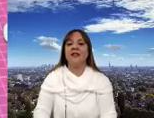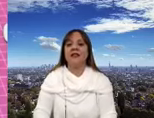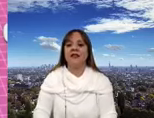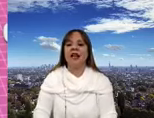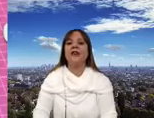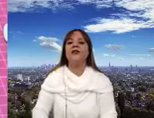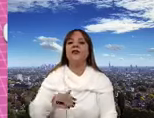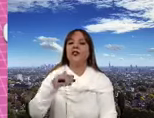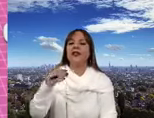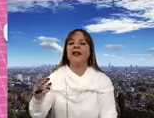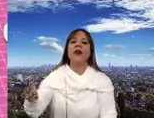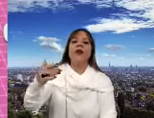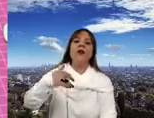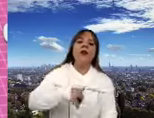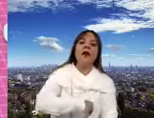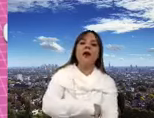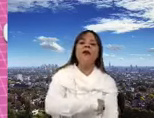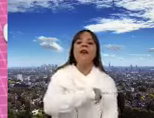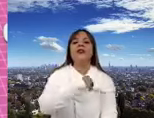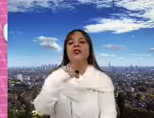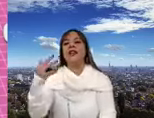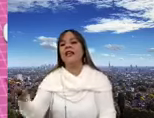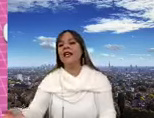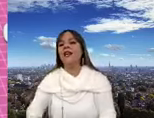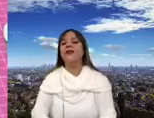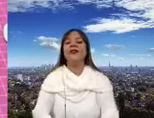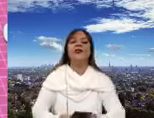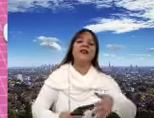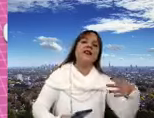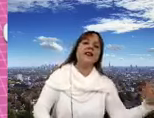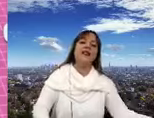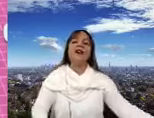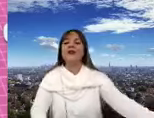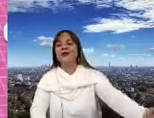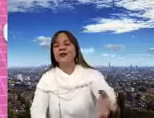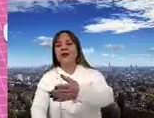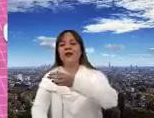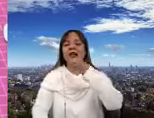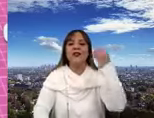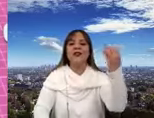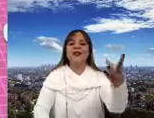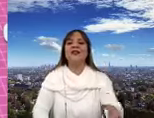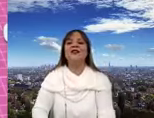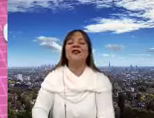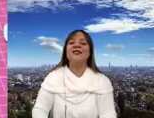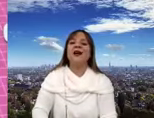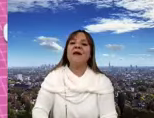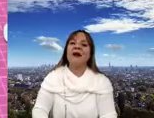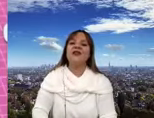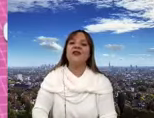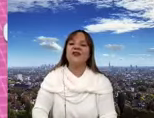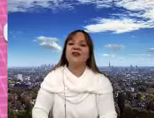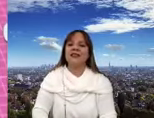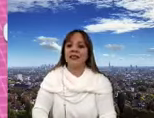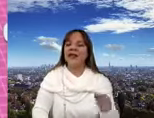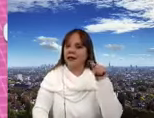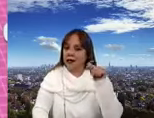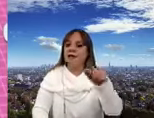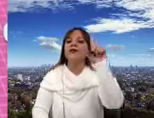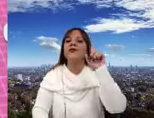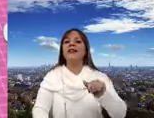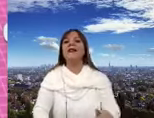Todo dia tem ou eu, ou tem Rogerinho, ou tem o Dotan. Os comunicadores aí que vocês mais gostam do artesanato. Tamo junto